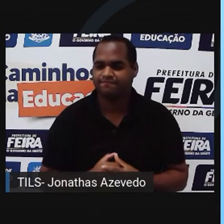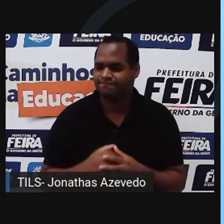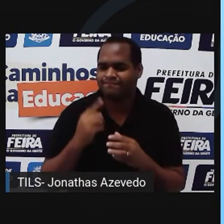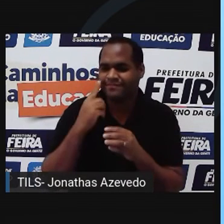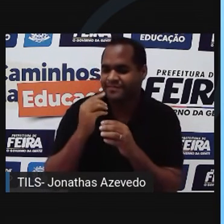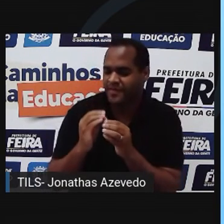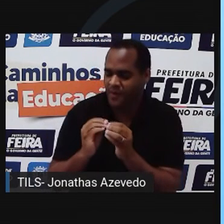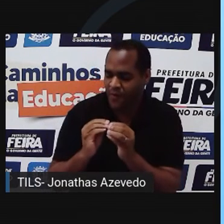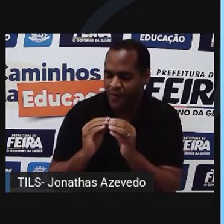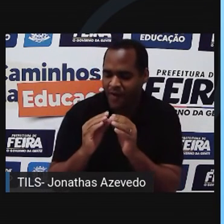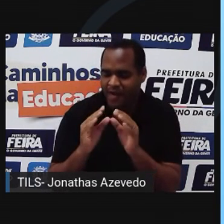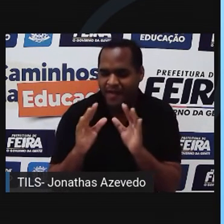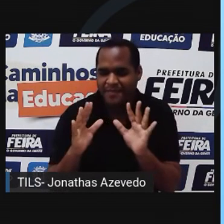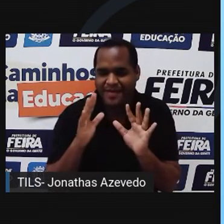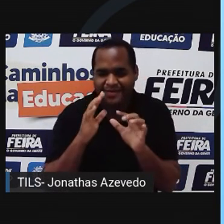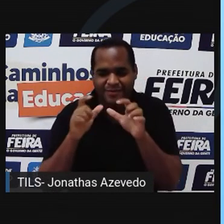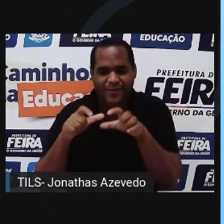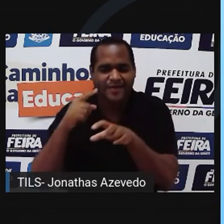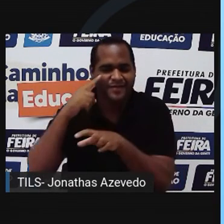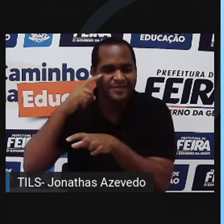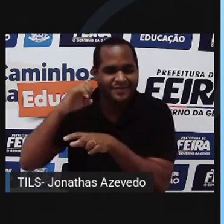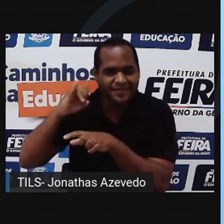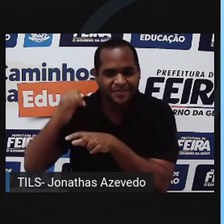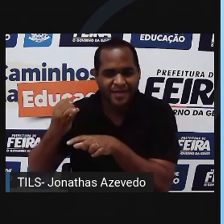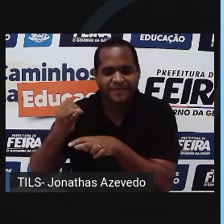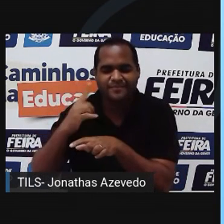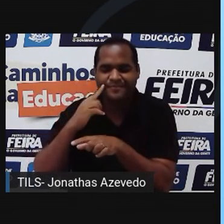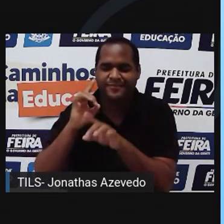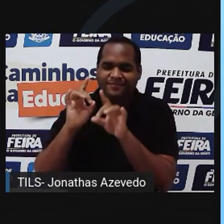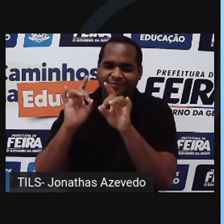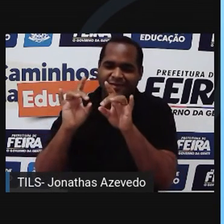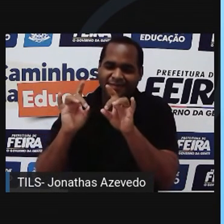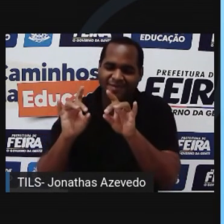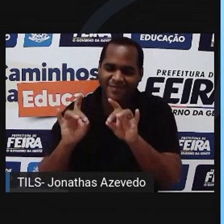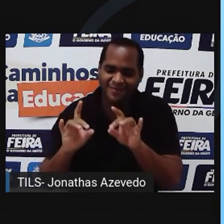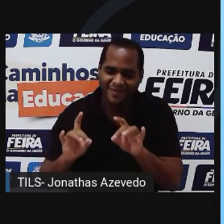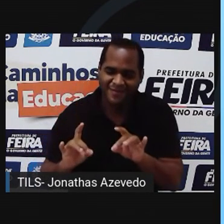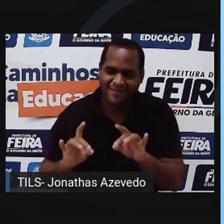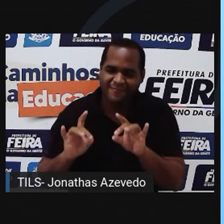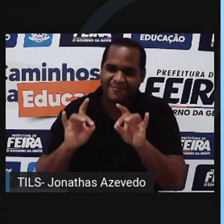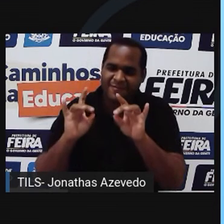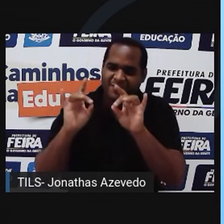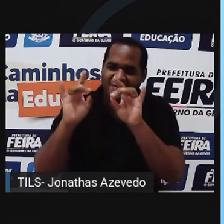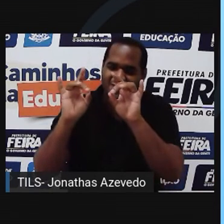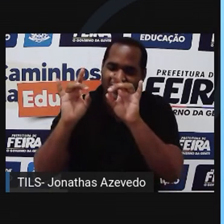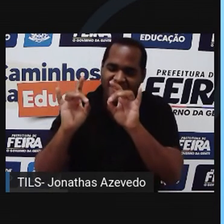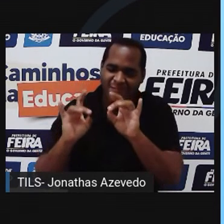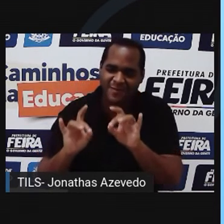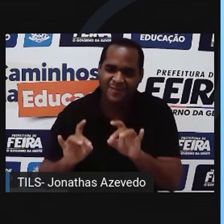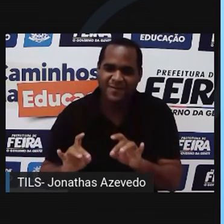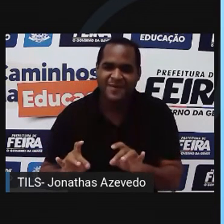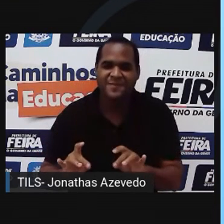Da rosa de Hiroshima, rosa hereditária.